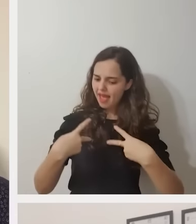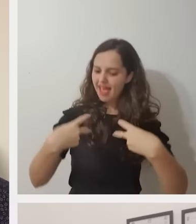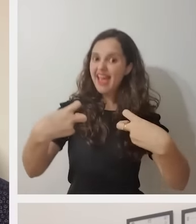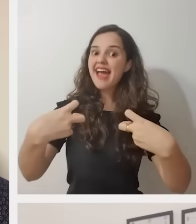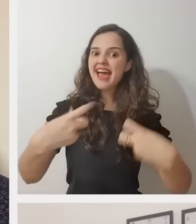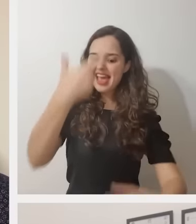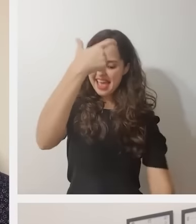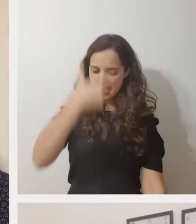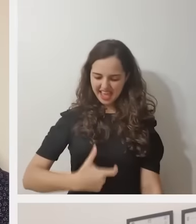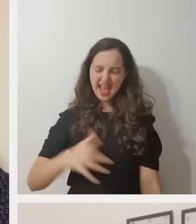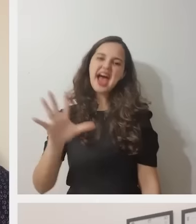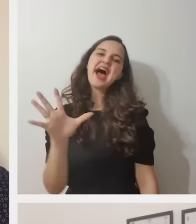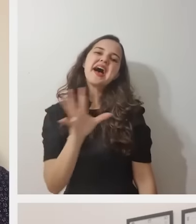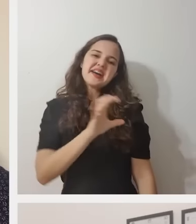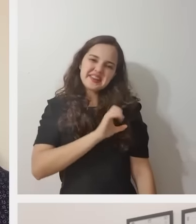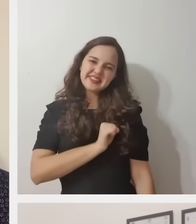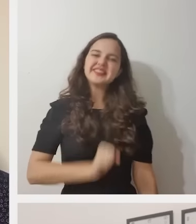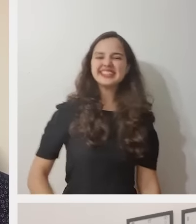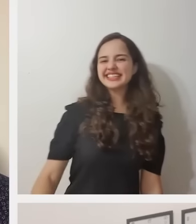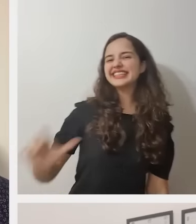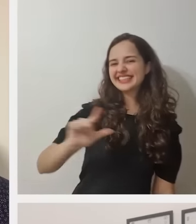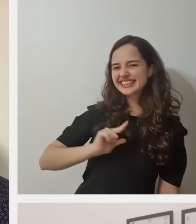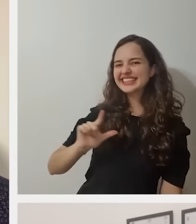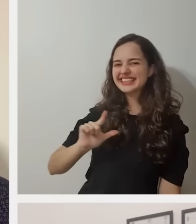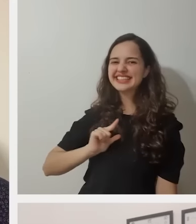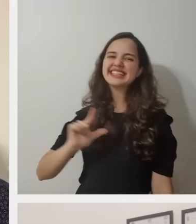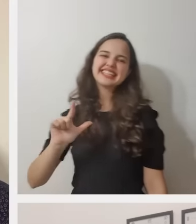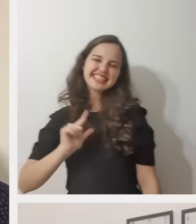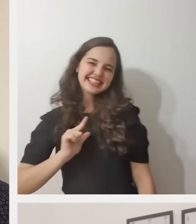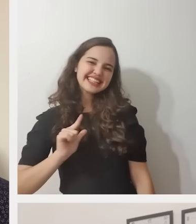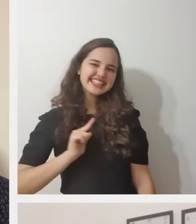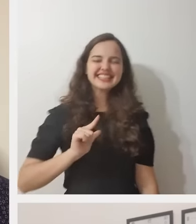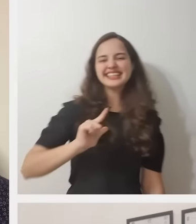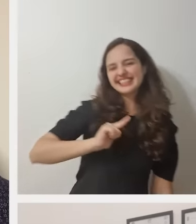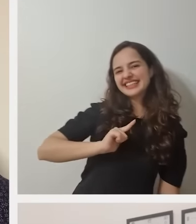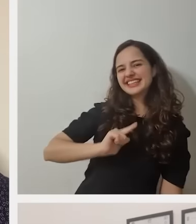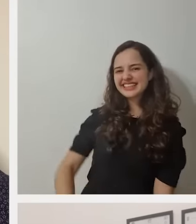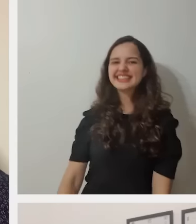Me descrever em teu amor.